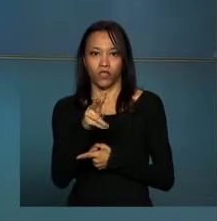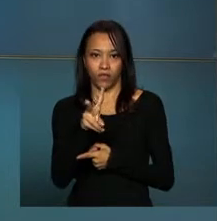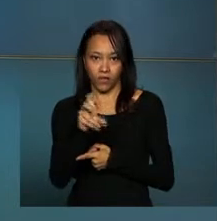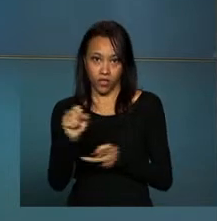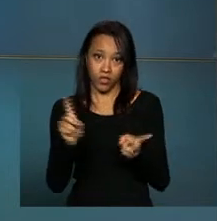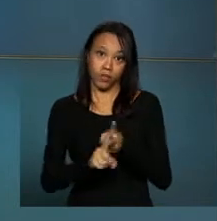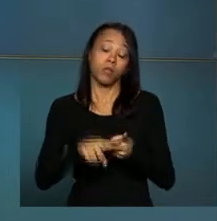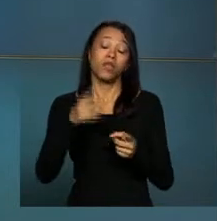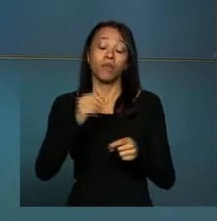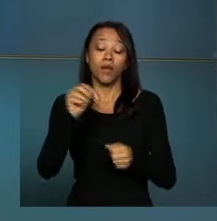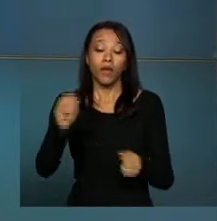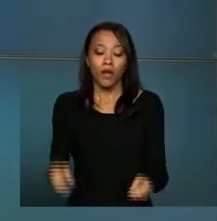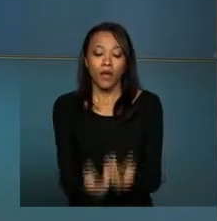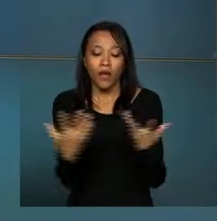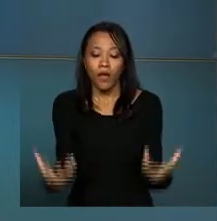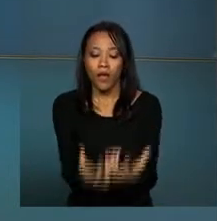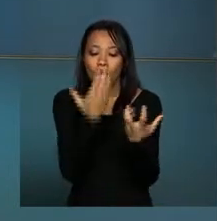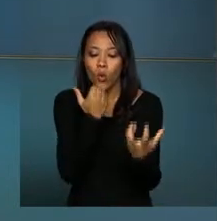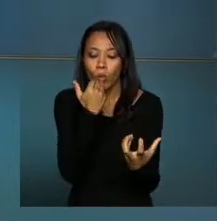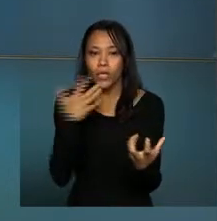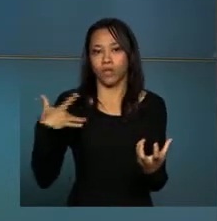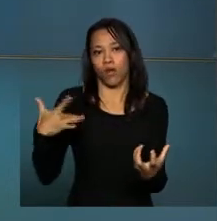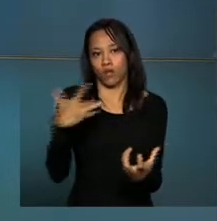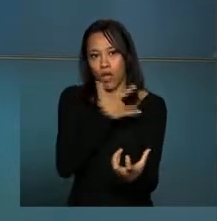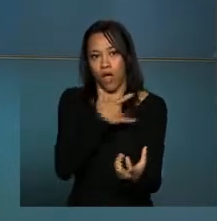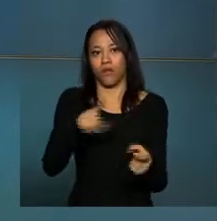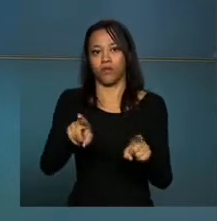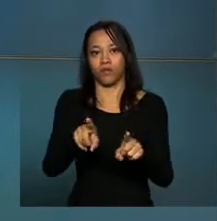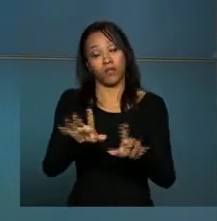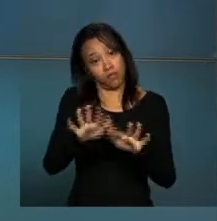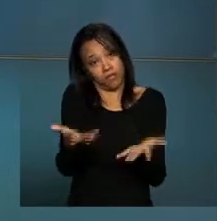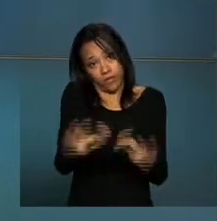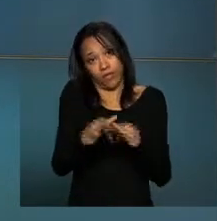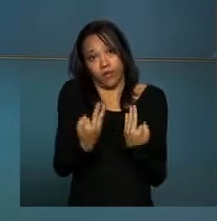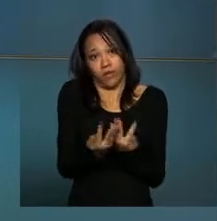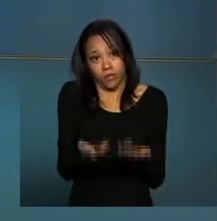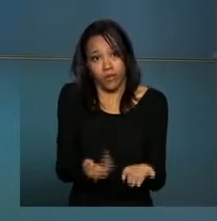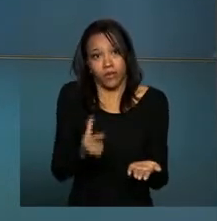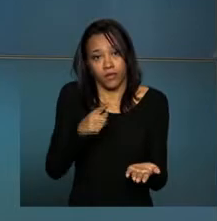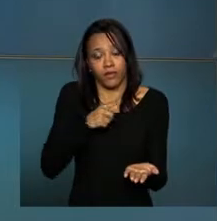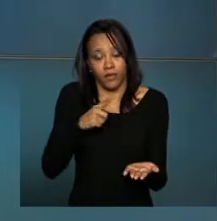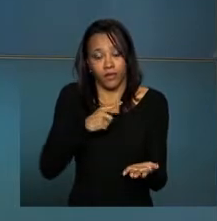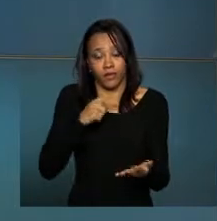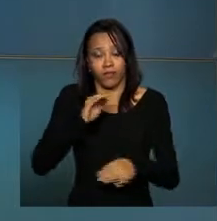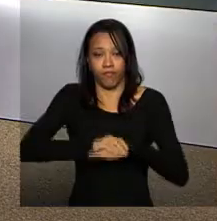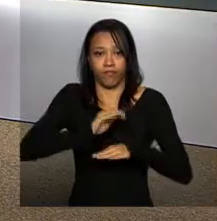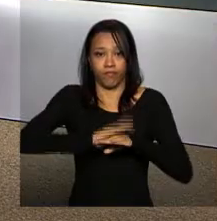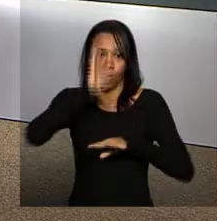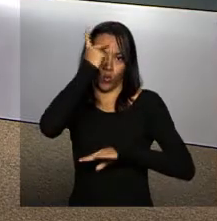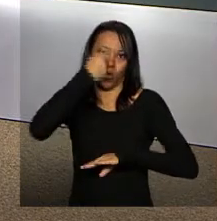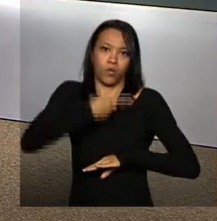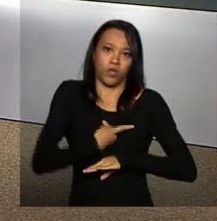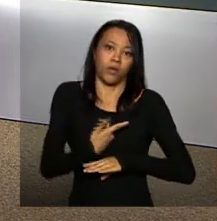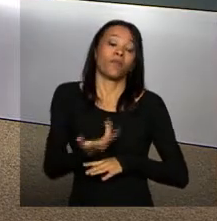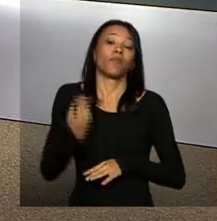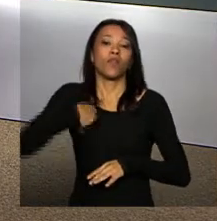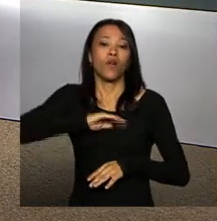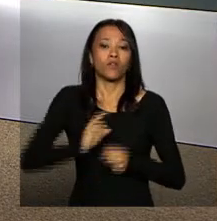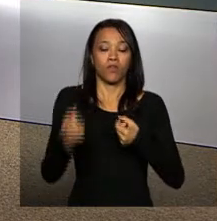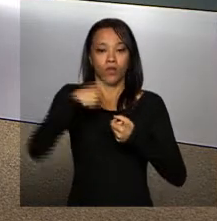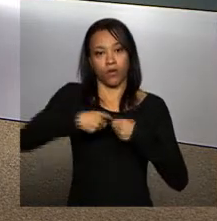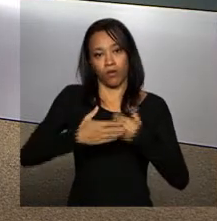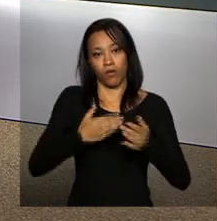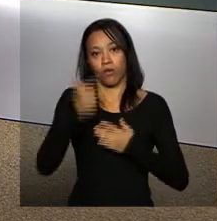produção de alimentos saudáveis, e a agroindústria familiar para que as famílias sejam autossustentáveis. Nós podemos voltar a qualquer